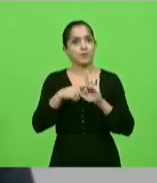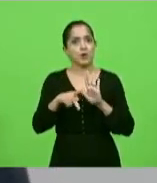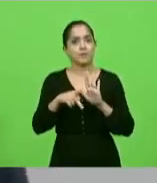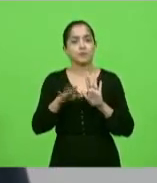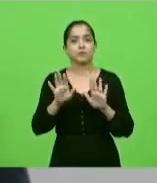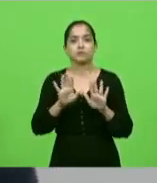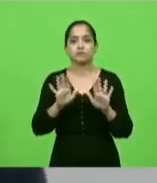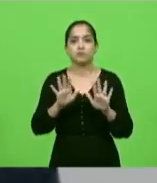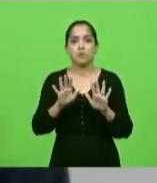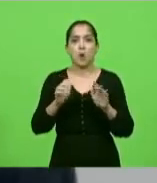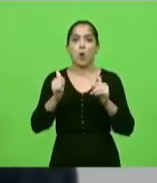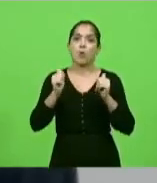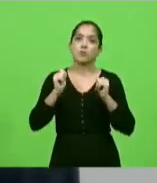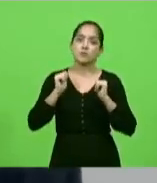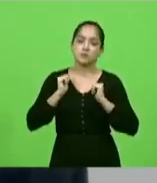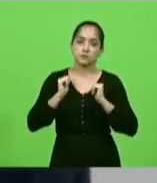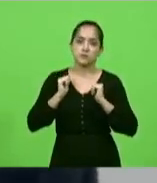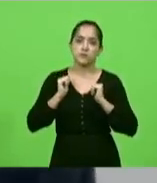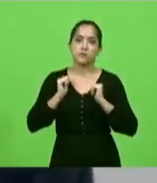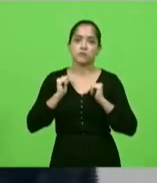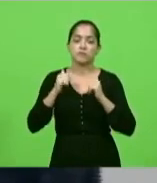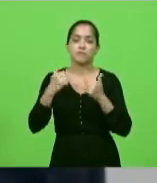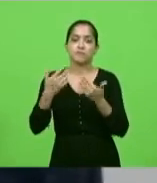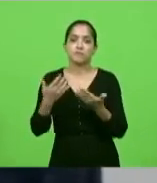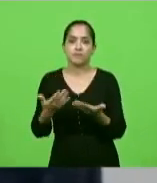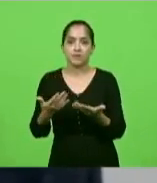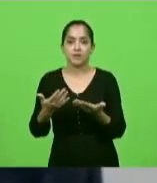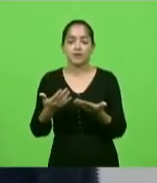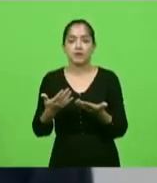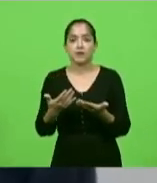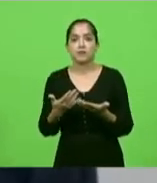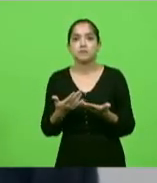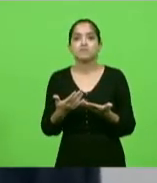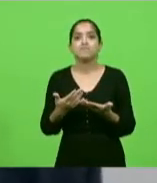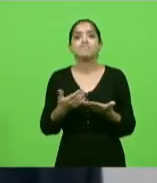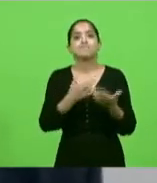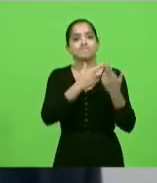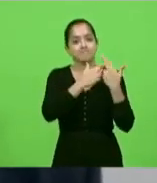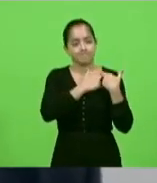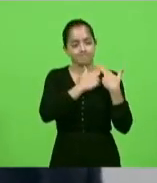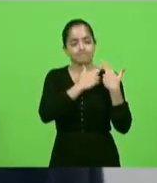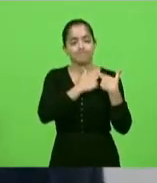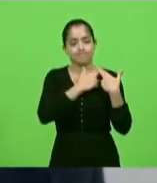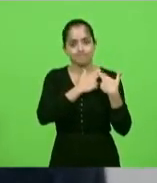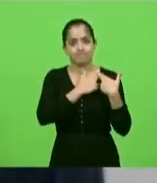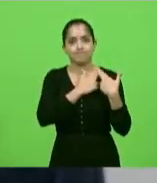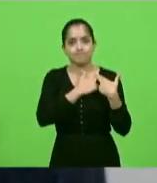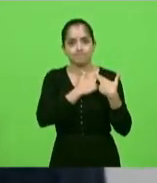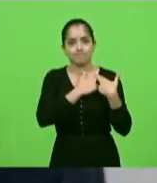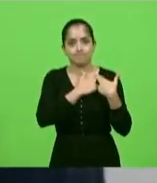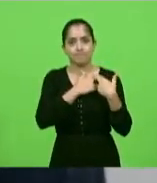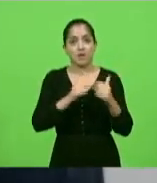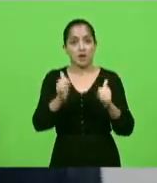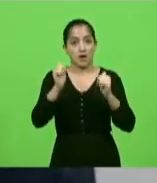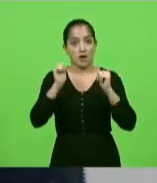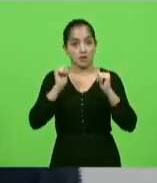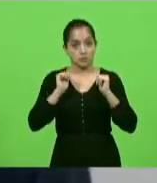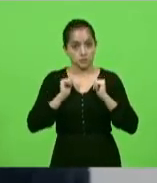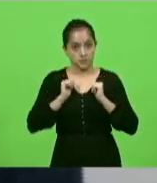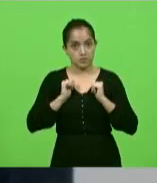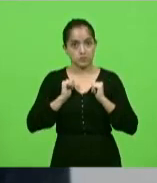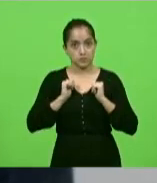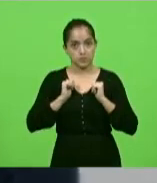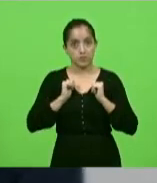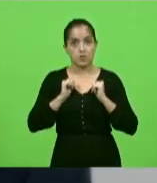de comissivo por omissão, o que deságua naturalmente na responsabilidade referente à omissão juridicamente